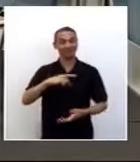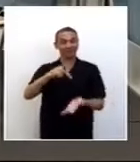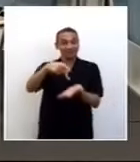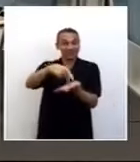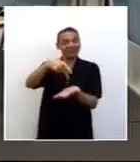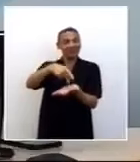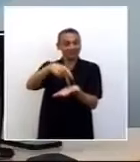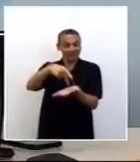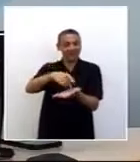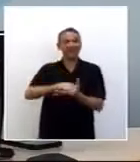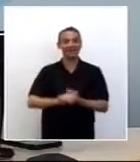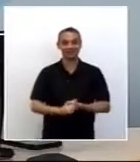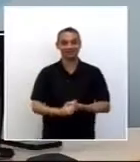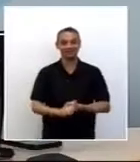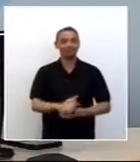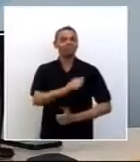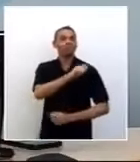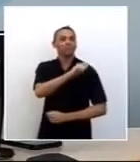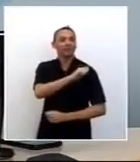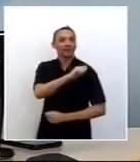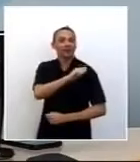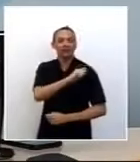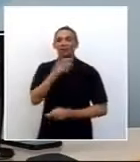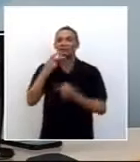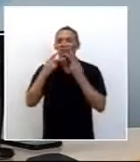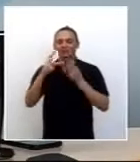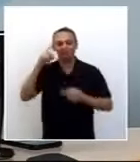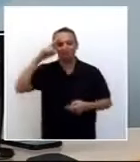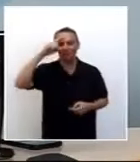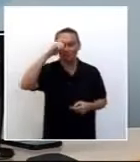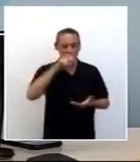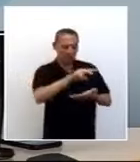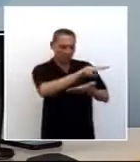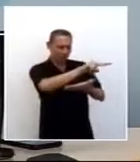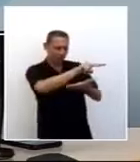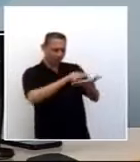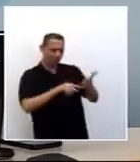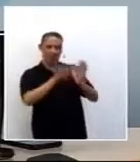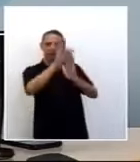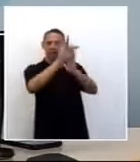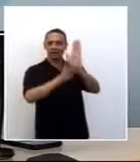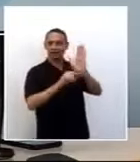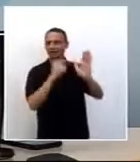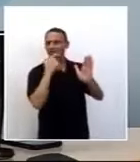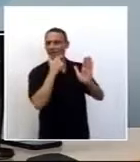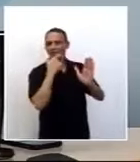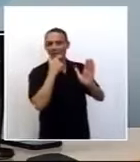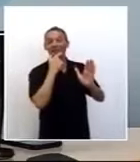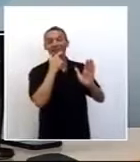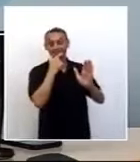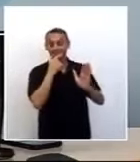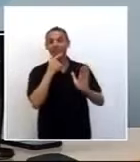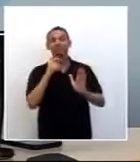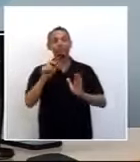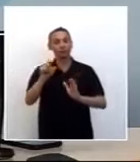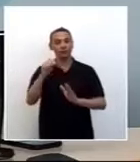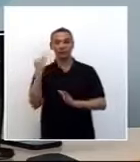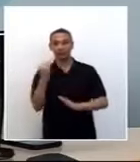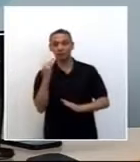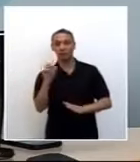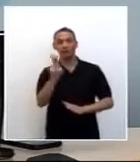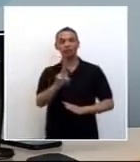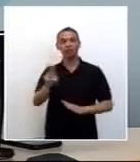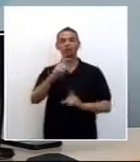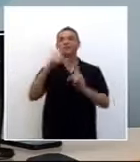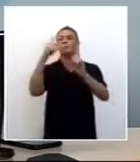acrescentando o que os alunos que falaram aí das dificuldades de leitura né Sempre usar aquelas a rinspeed espero que